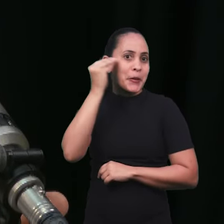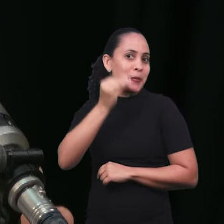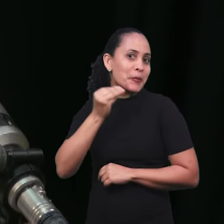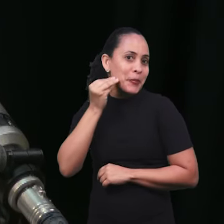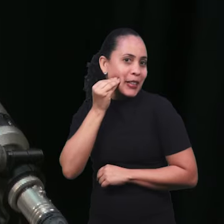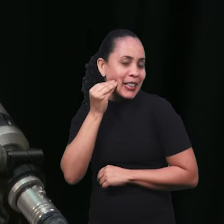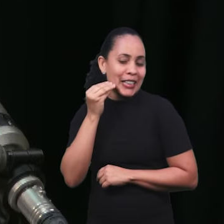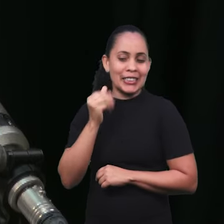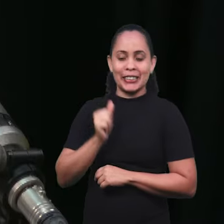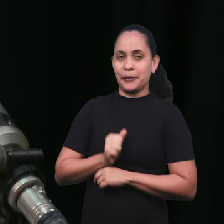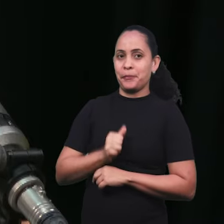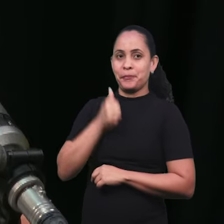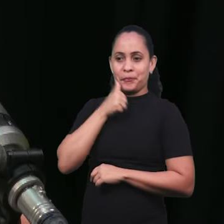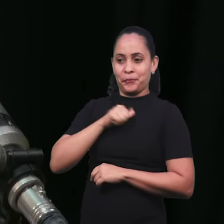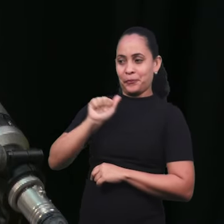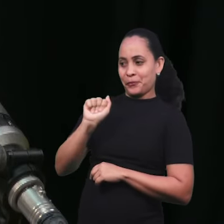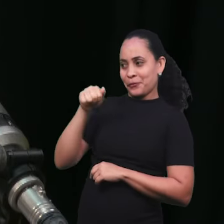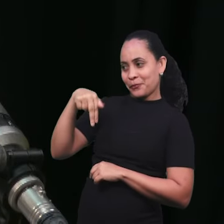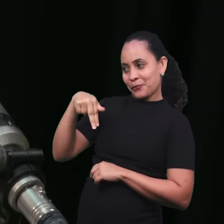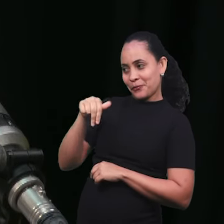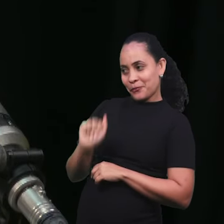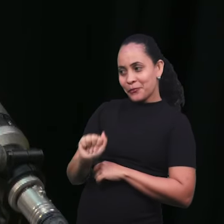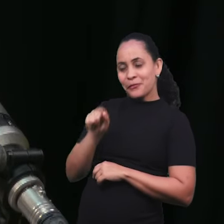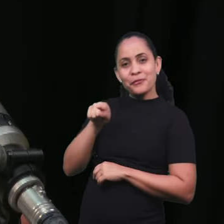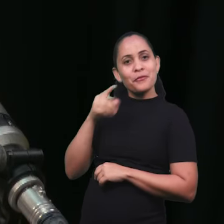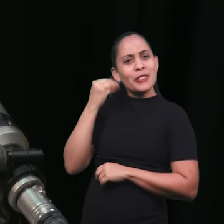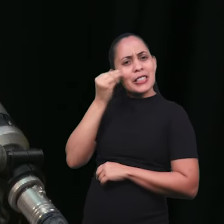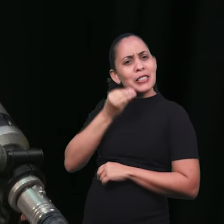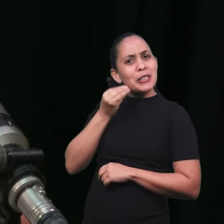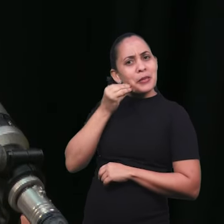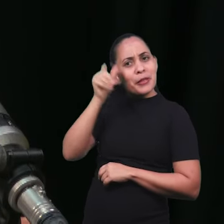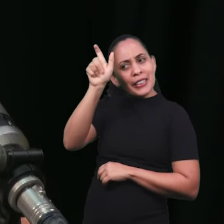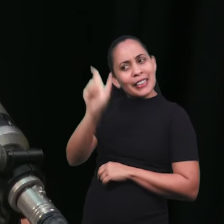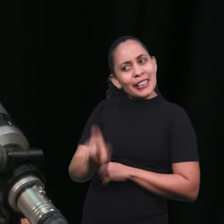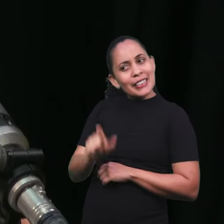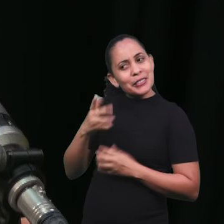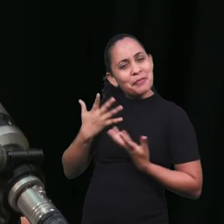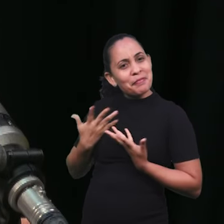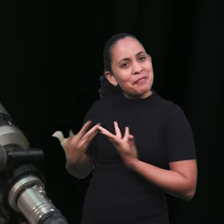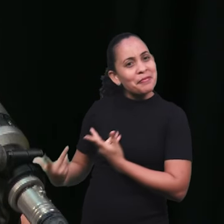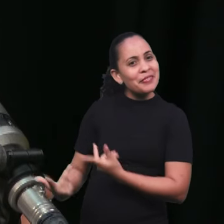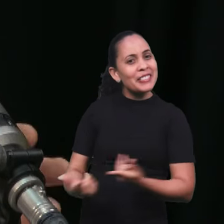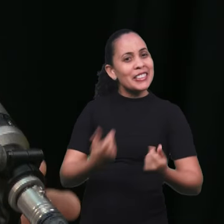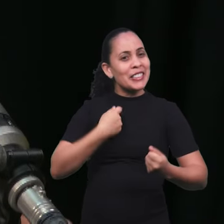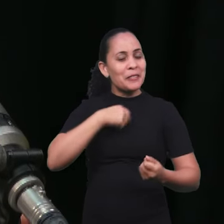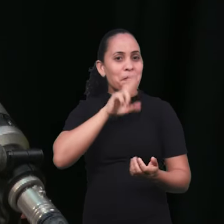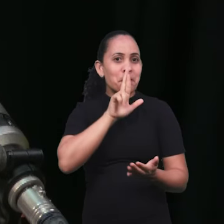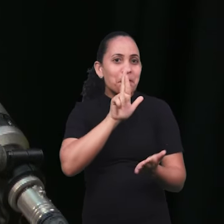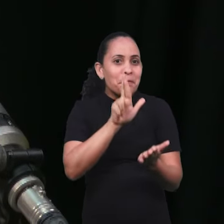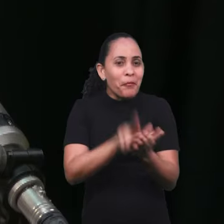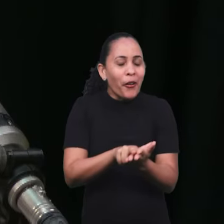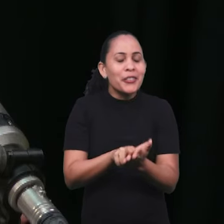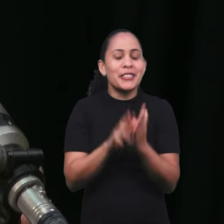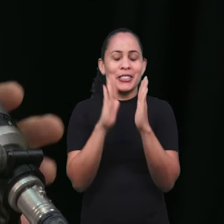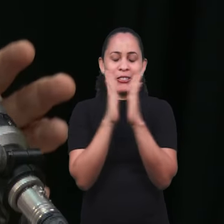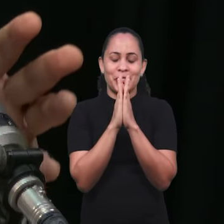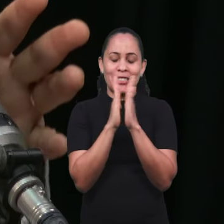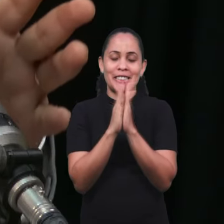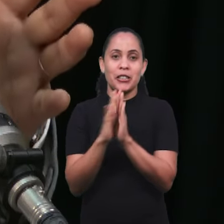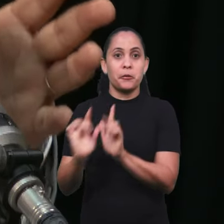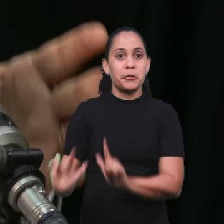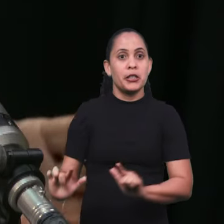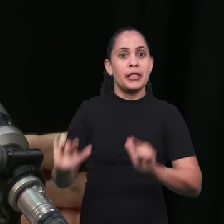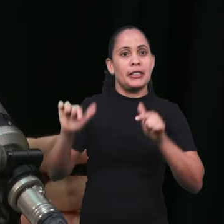de Ana, a sua mãe, que aliás foi uma experiência notável, maravilhosa, com o Senhor, de resposta à oração, né,